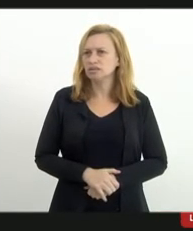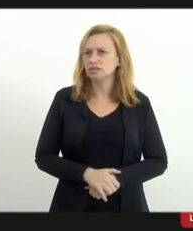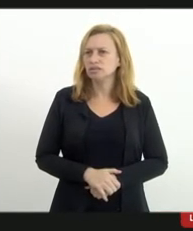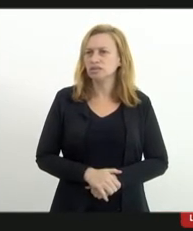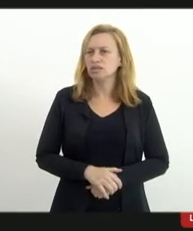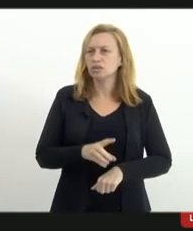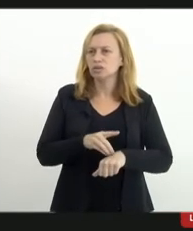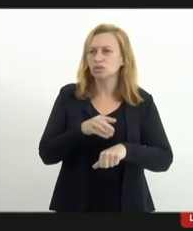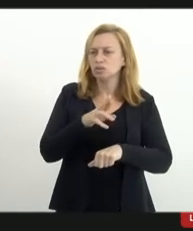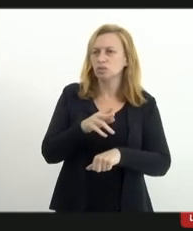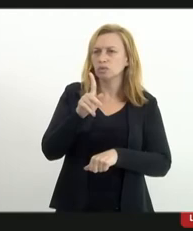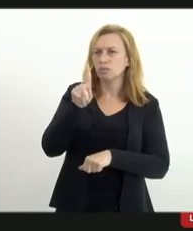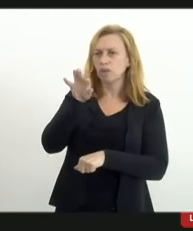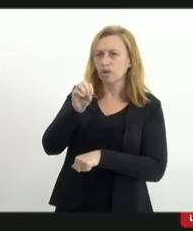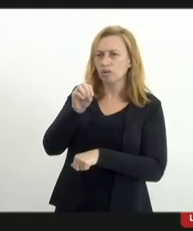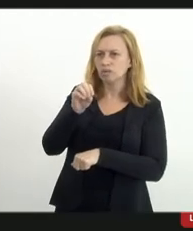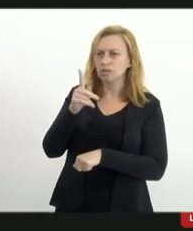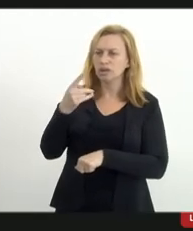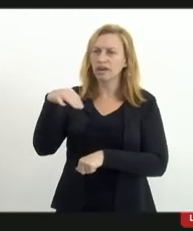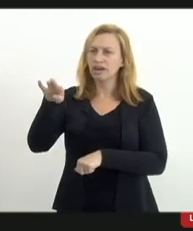Doutor Paulo Henrique, está ouvindo?